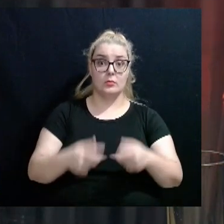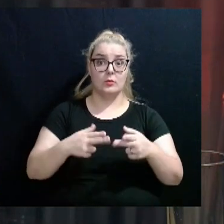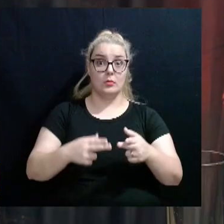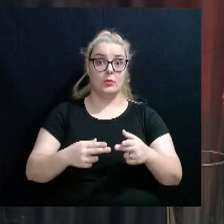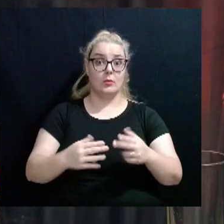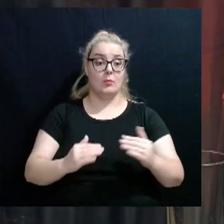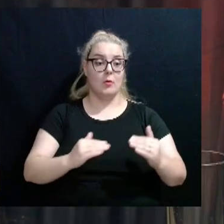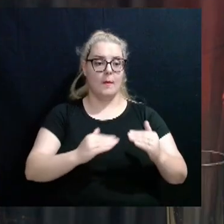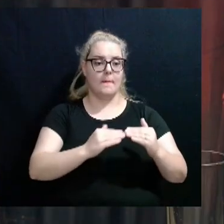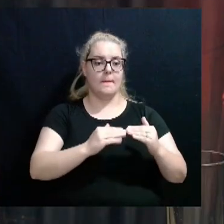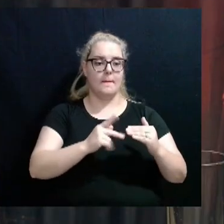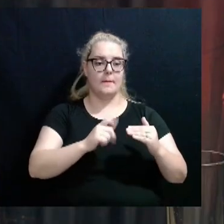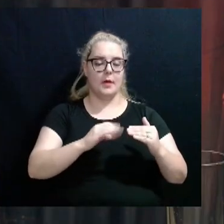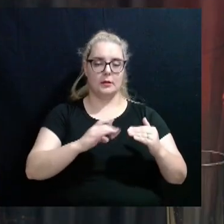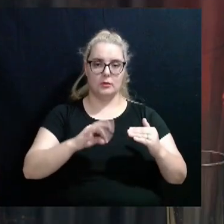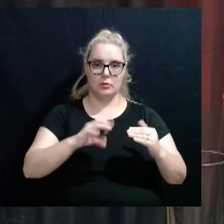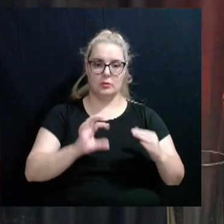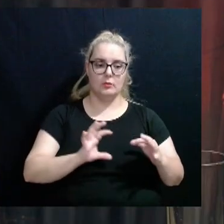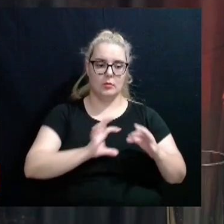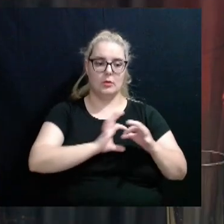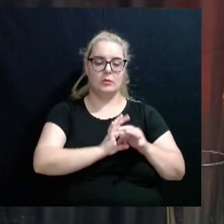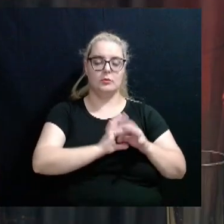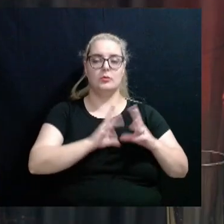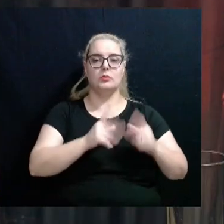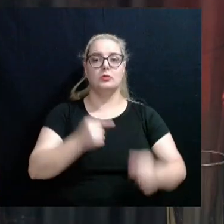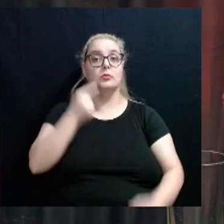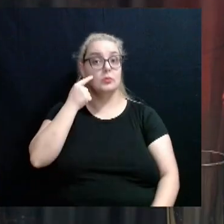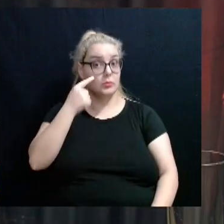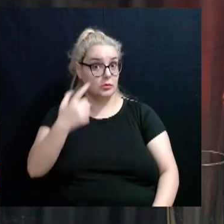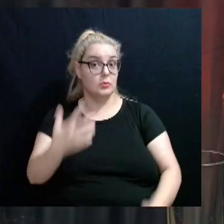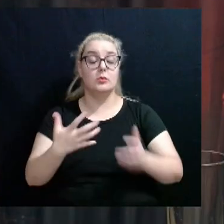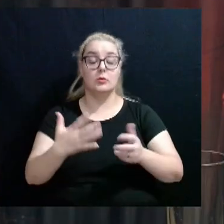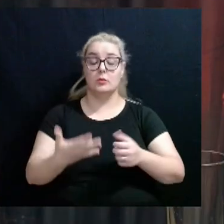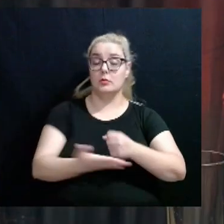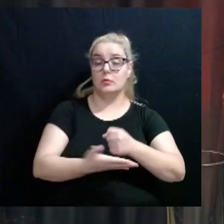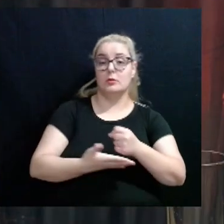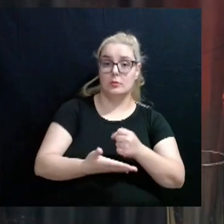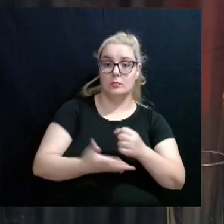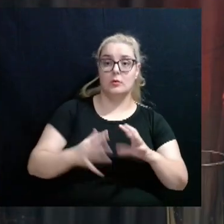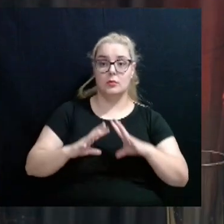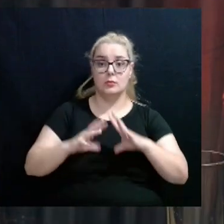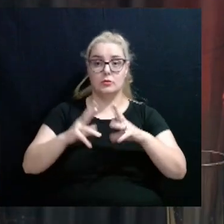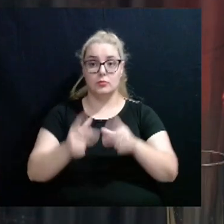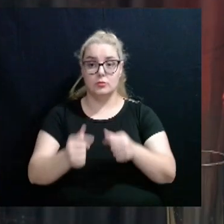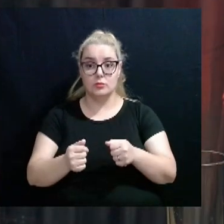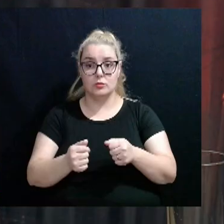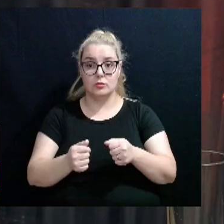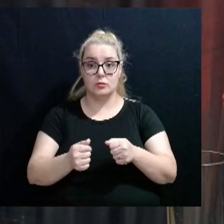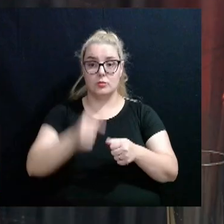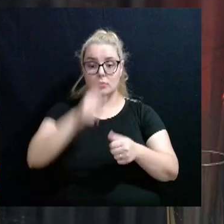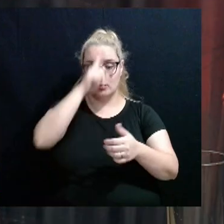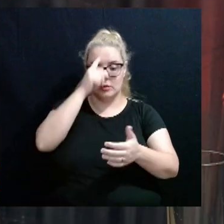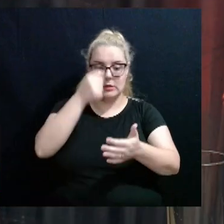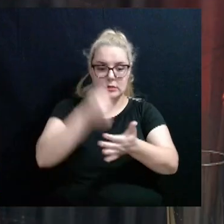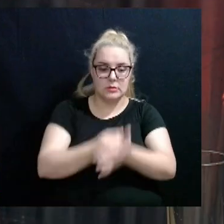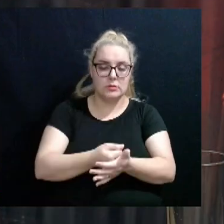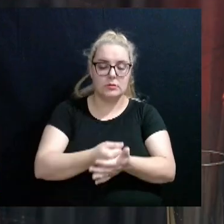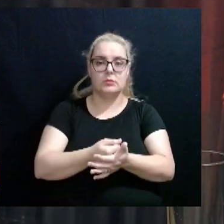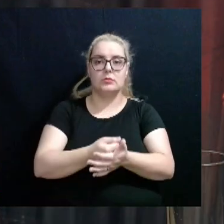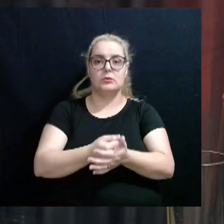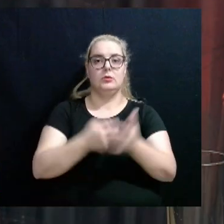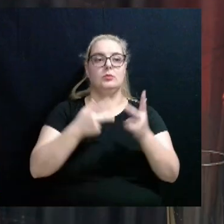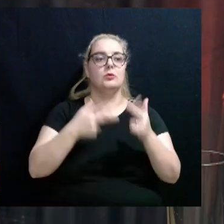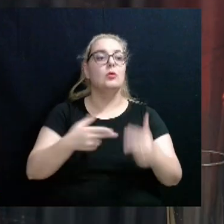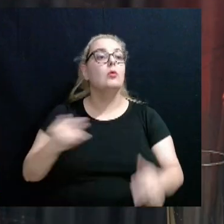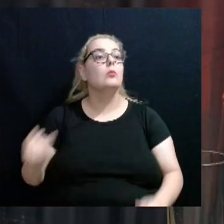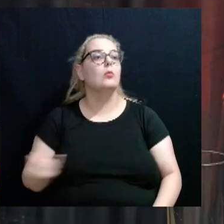tudo aquilo que você almejou como princípio, tudo aquilo que você estabeleceu como algo importante para